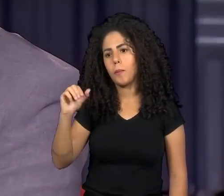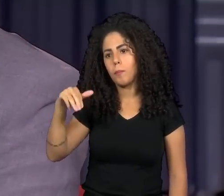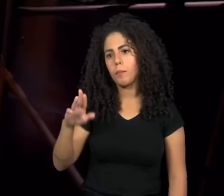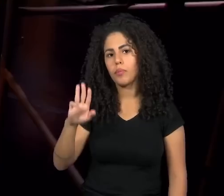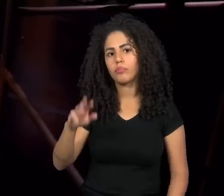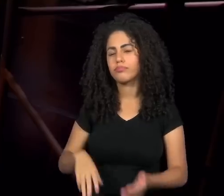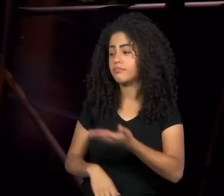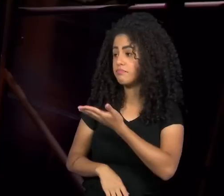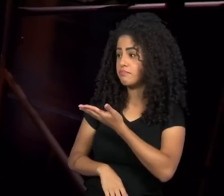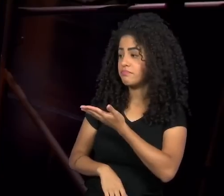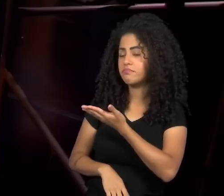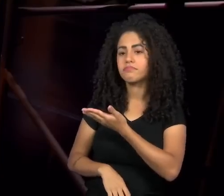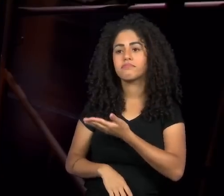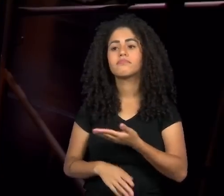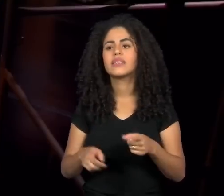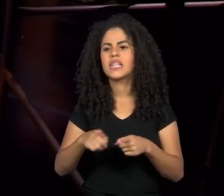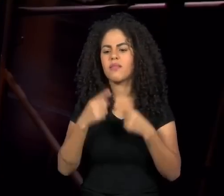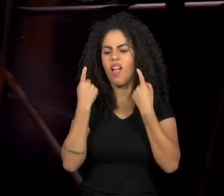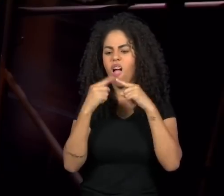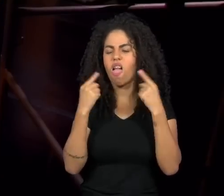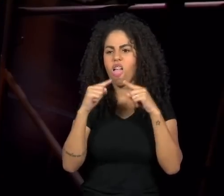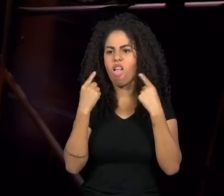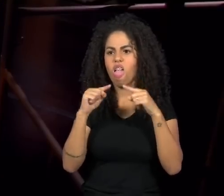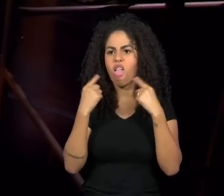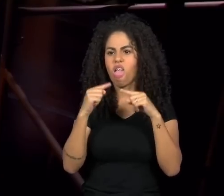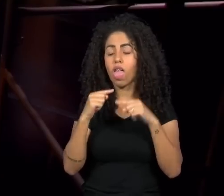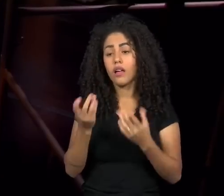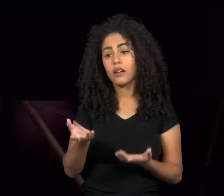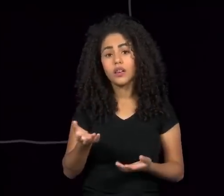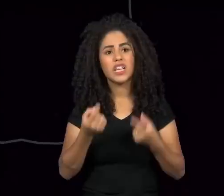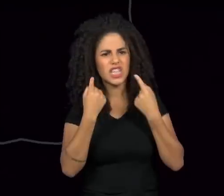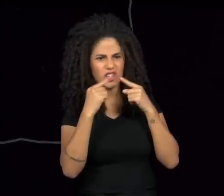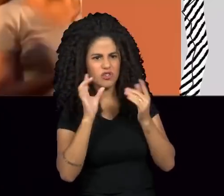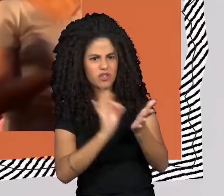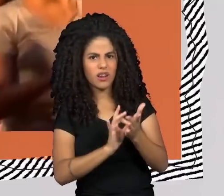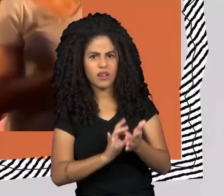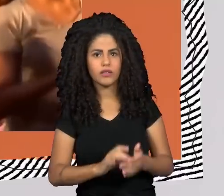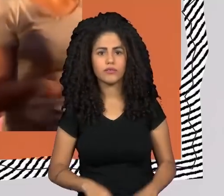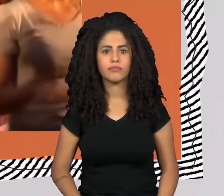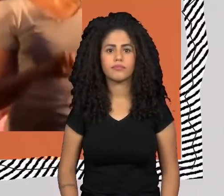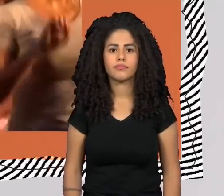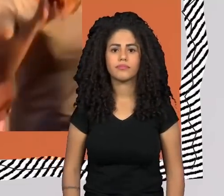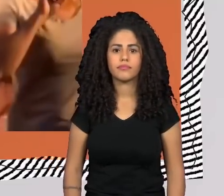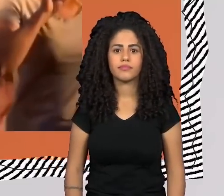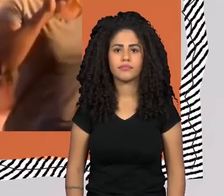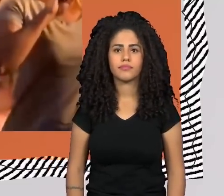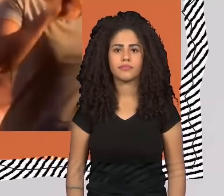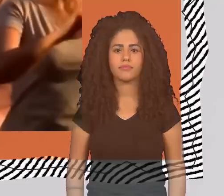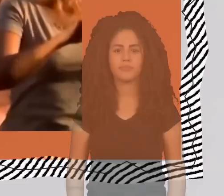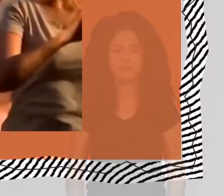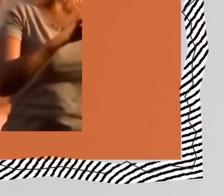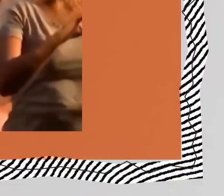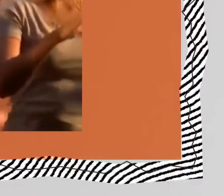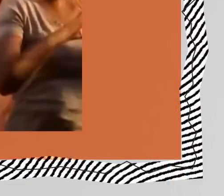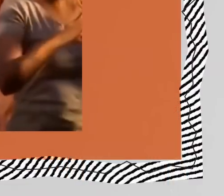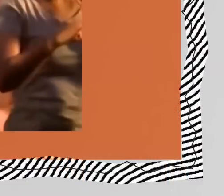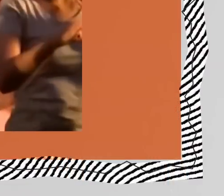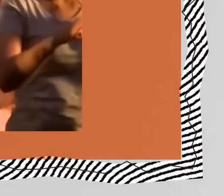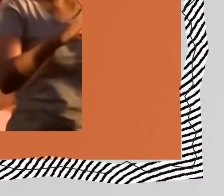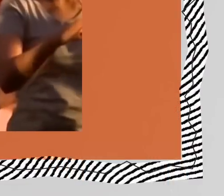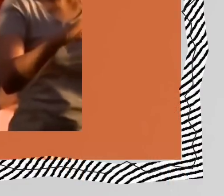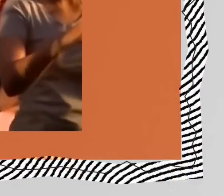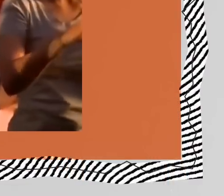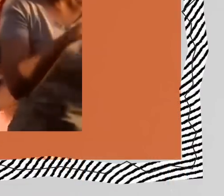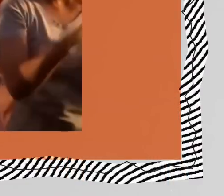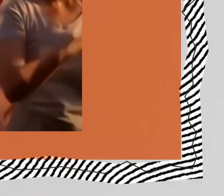o PT, tá ligado? Aliás, criticou com muita pontaria. Exatamente, entendeu? Se em algum momento a comunicação